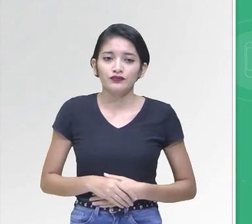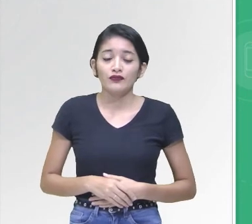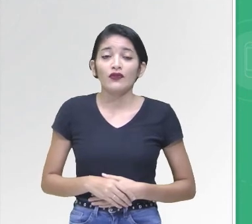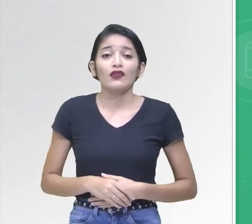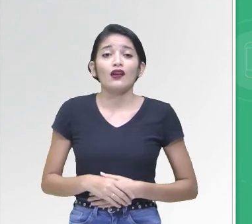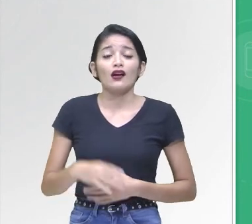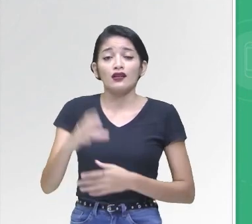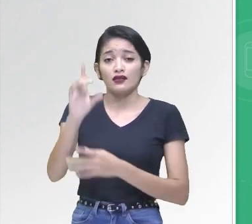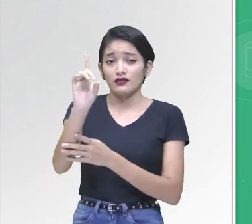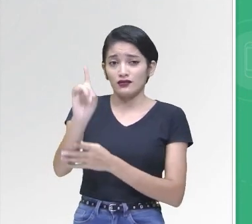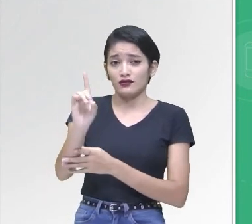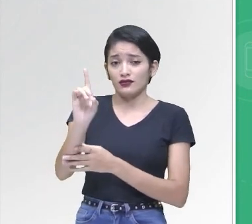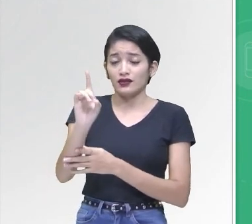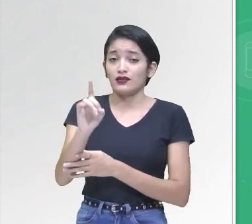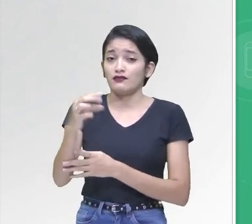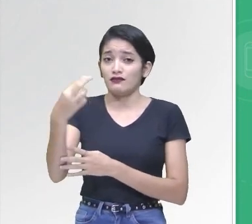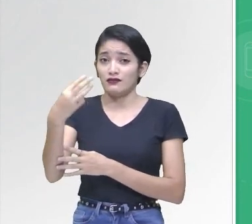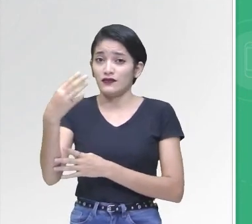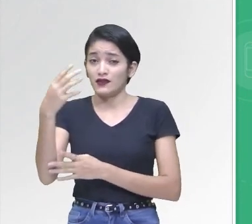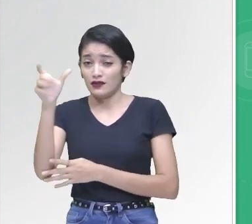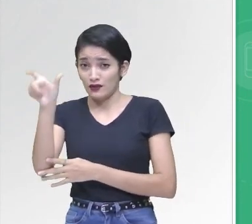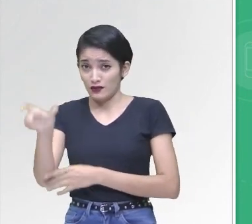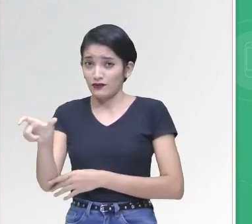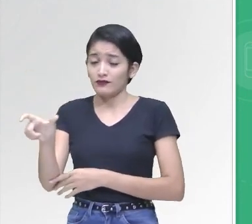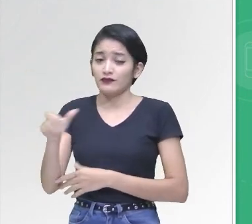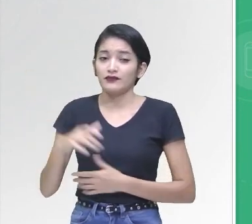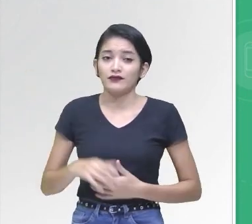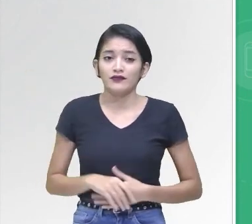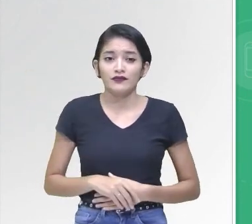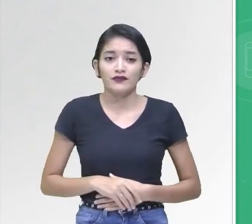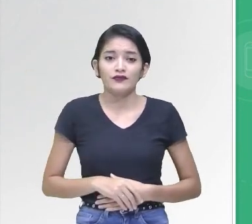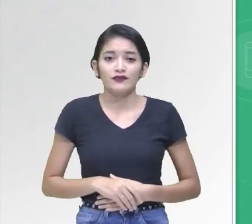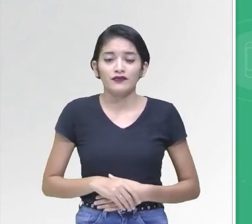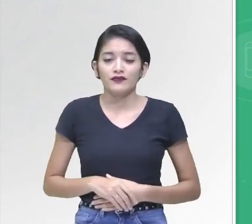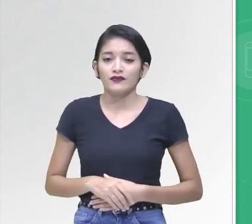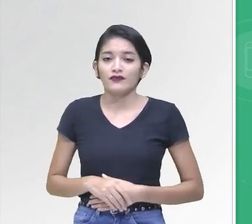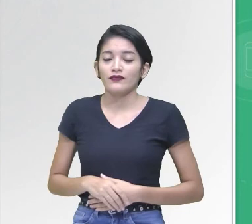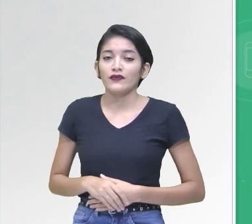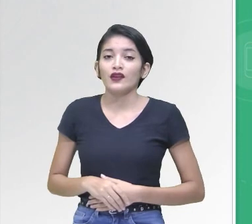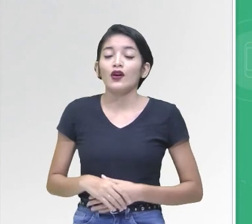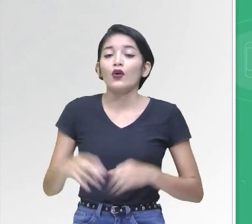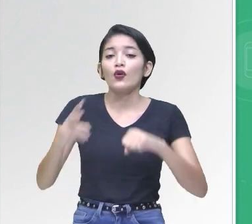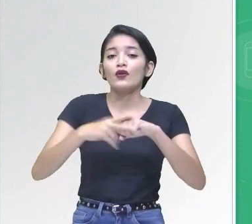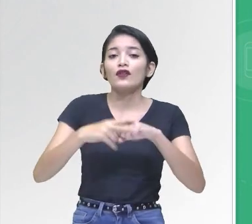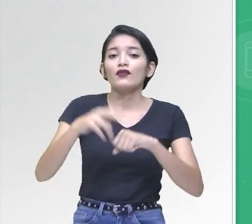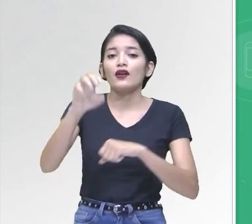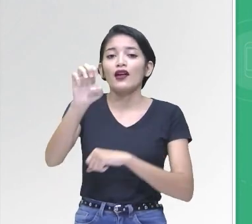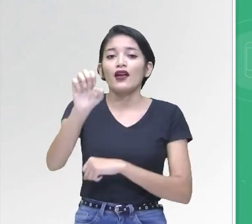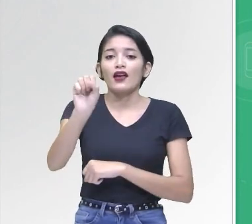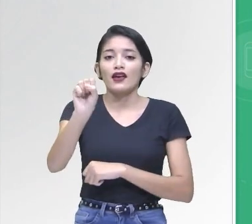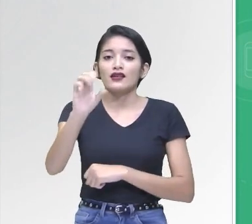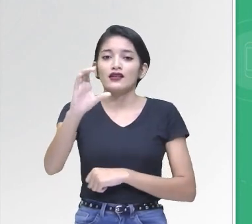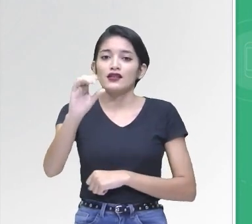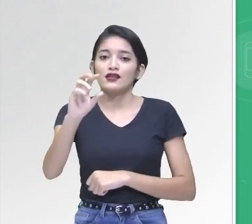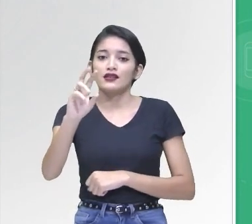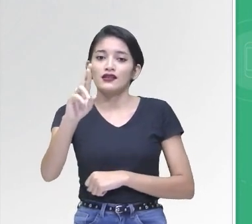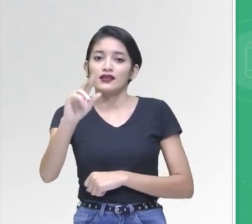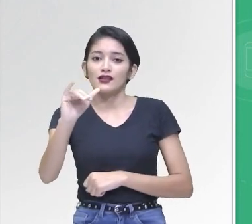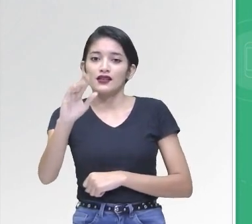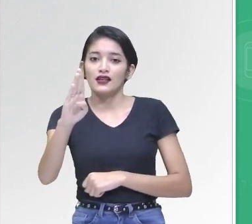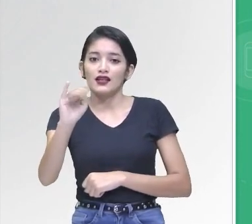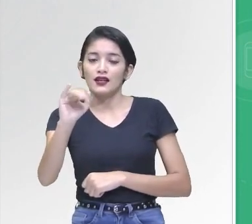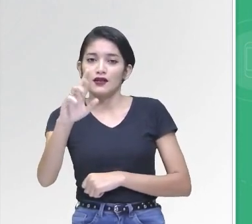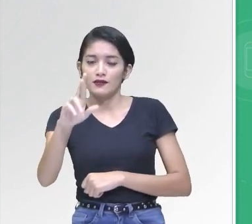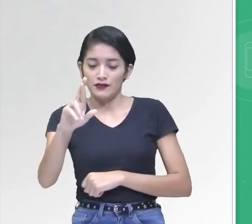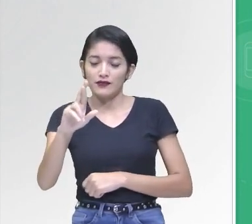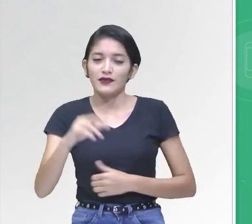aqui, terceira pessoa do plural, né? Qual que é o verbo? Escribir. O verbo escribir é de que pessoa? Aliás, é